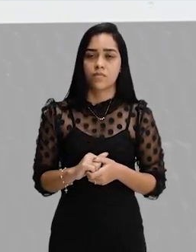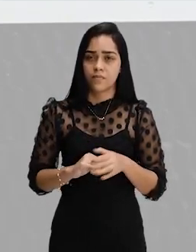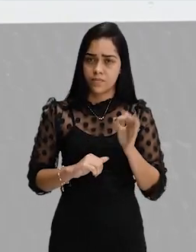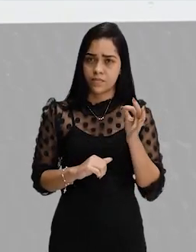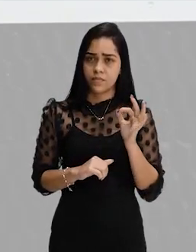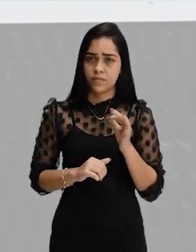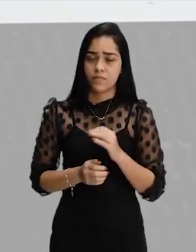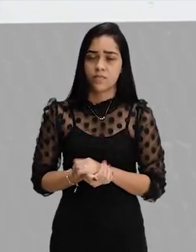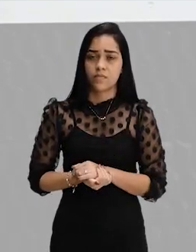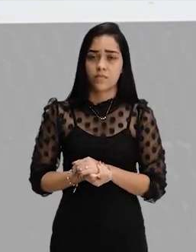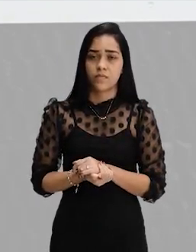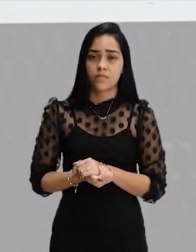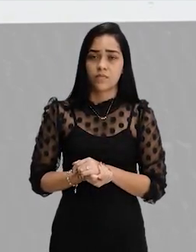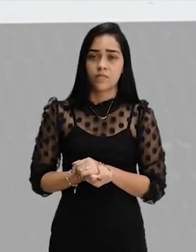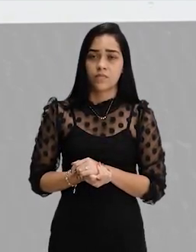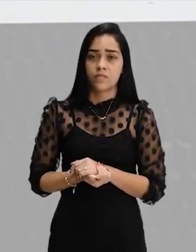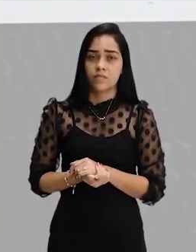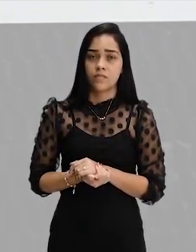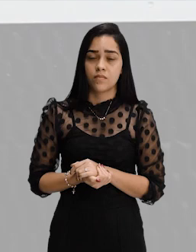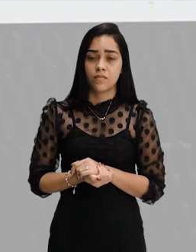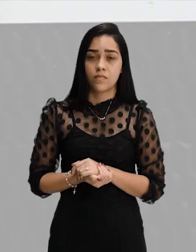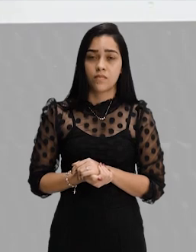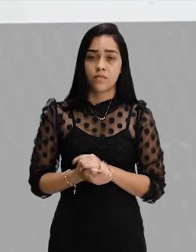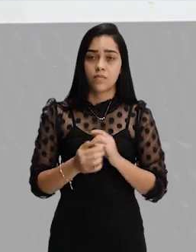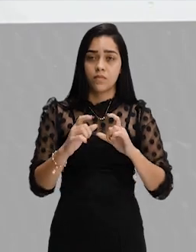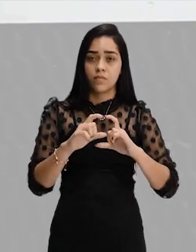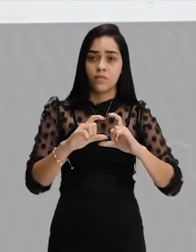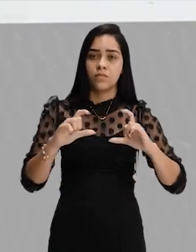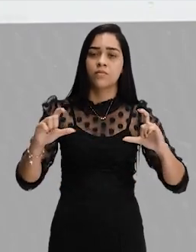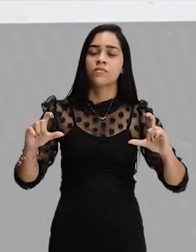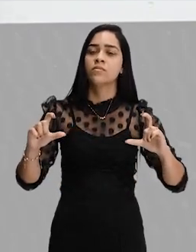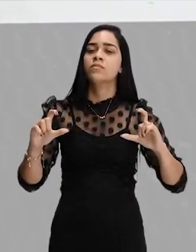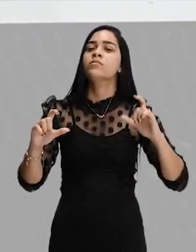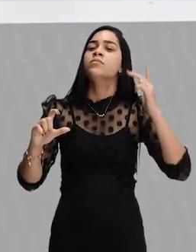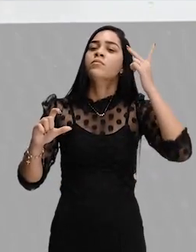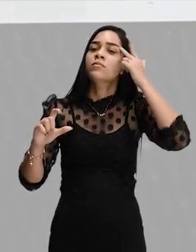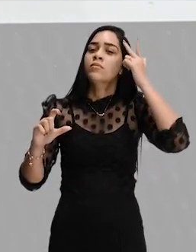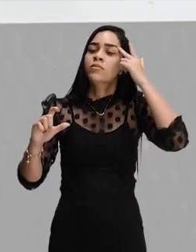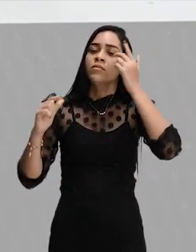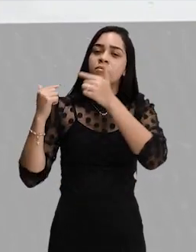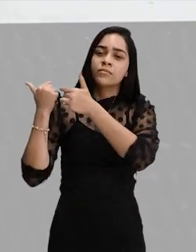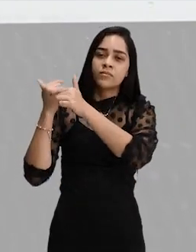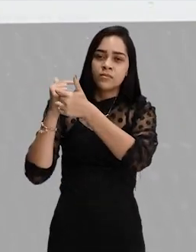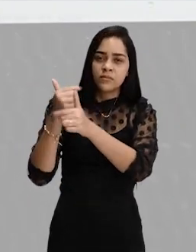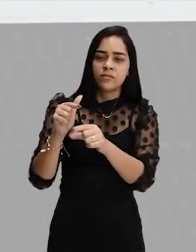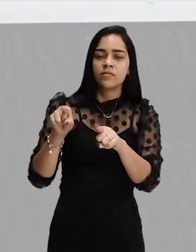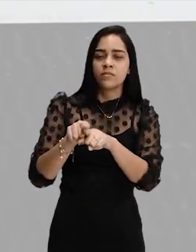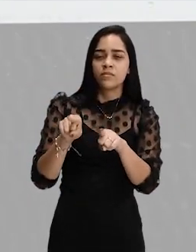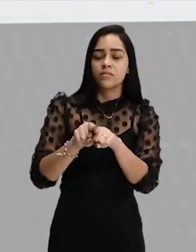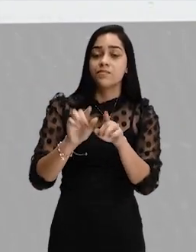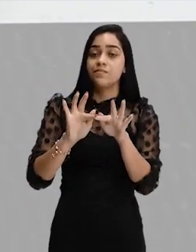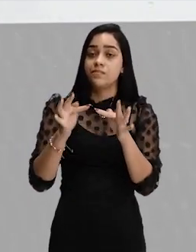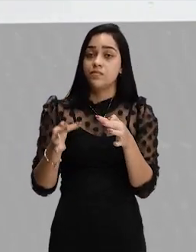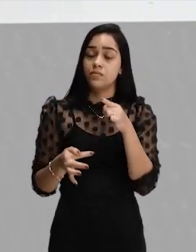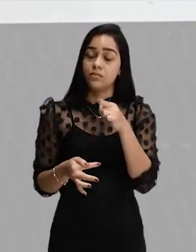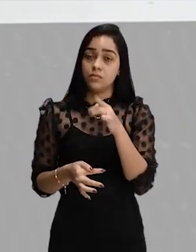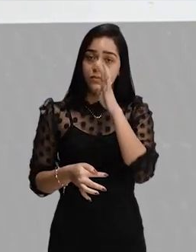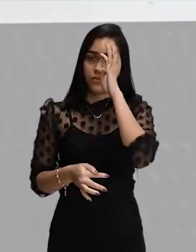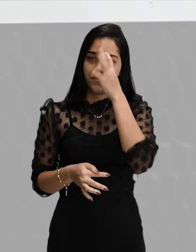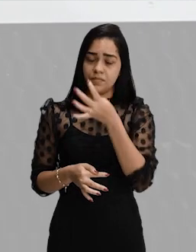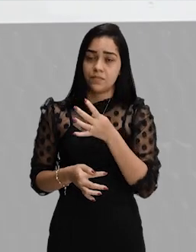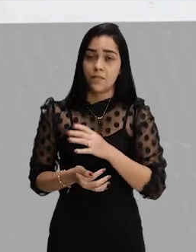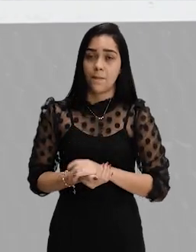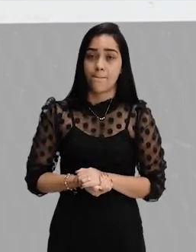Certo? Tranquilo. Pessoal, essa é a forma mais tradicional, né, de resolução e até a mais simples de você resolver.